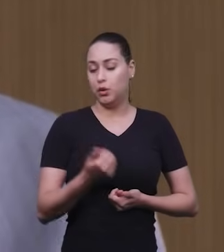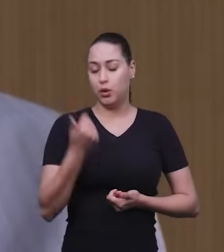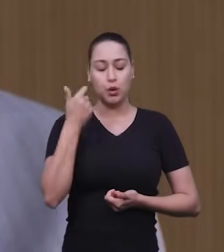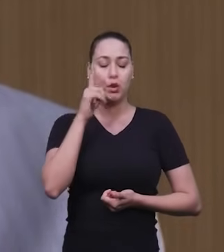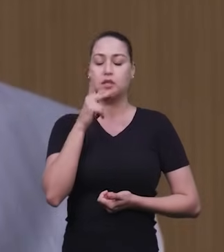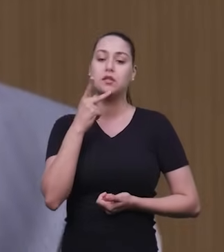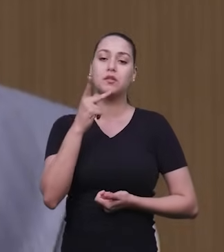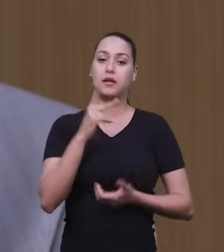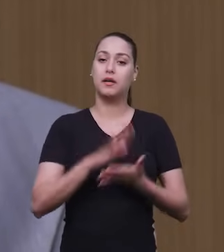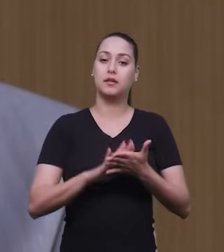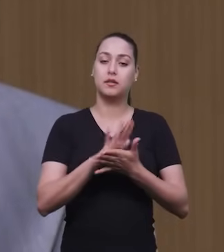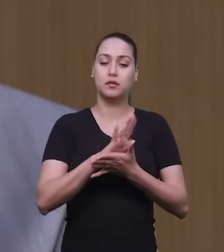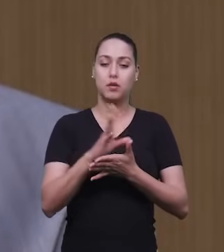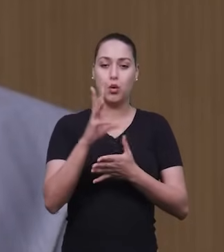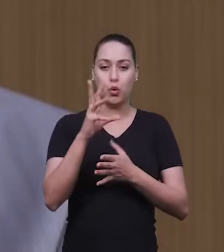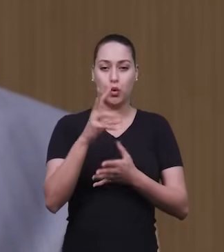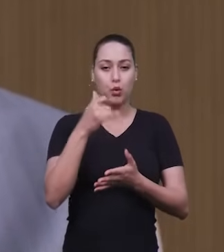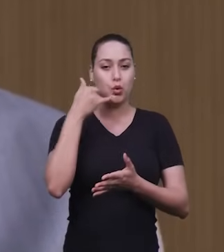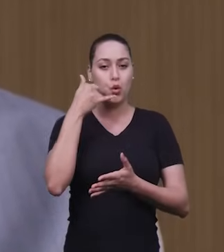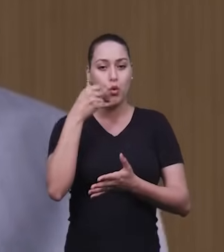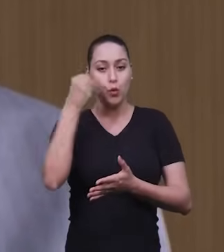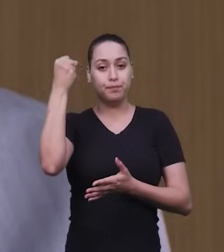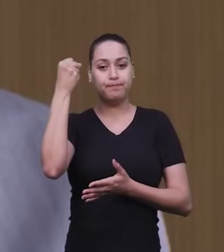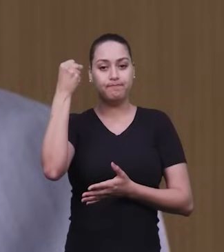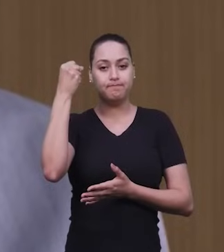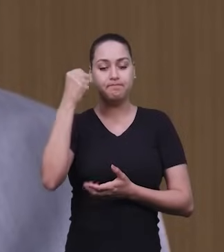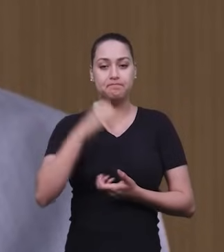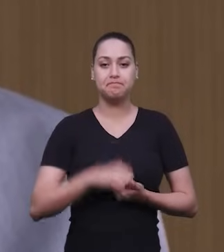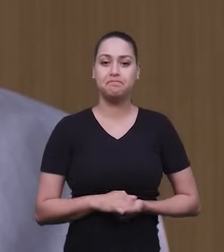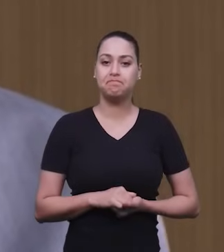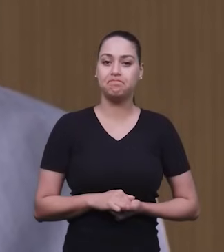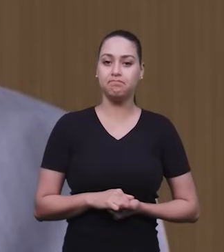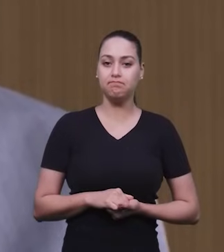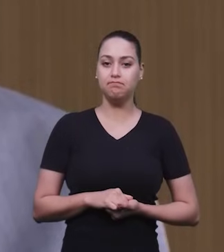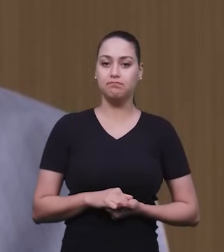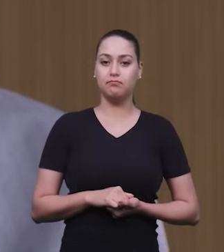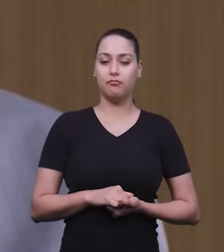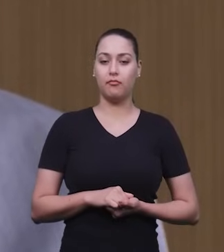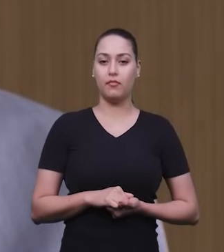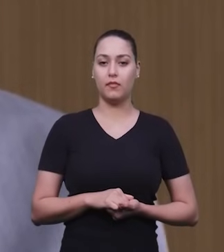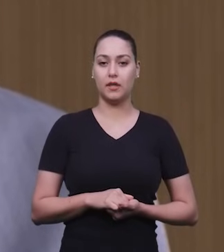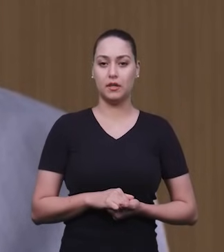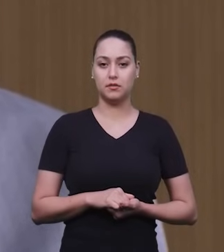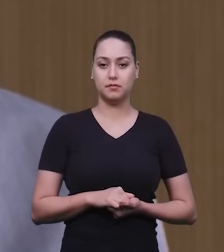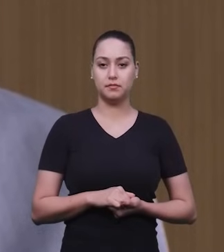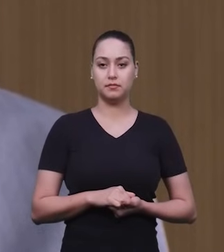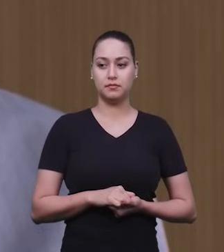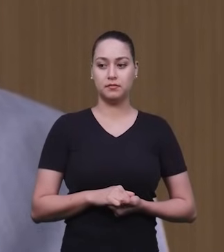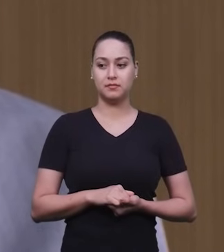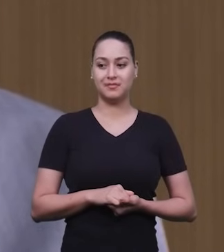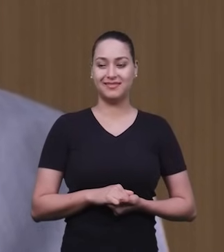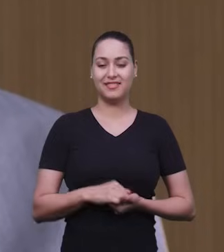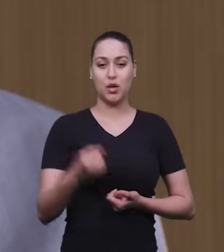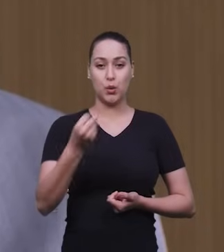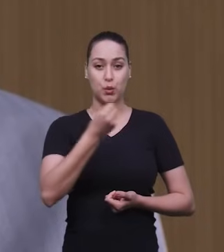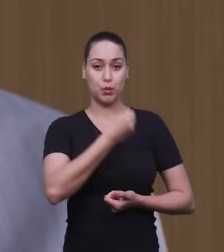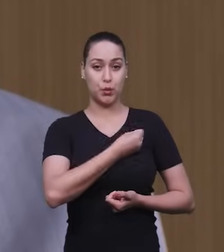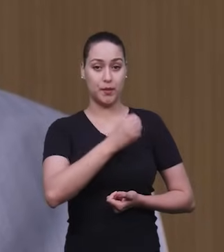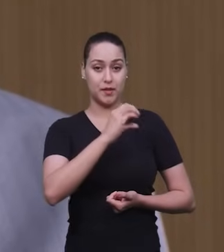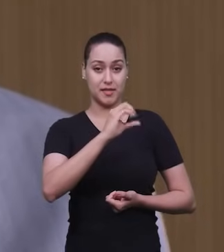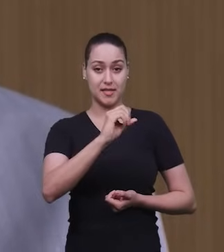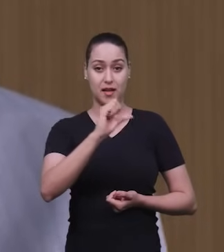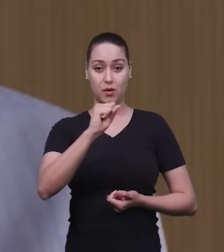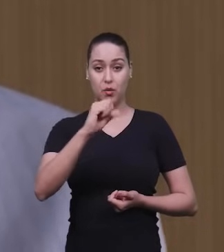Chorando e desligou o telefone. Então, muitas vezes, o 0800 entra como